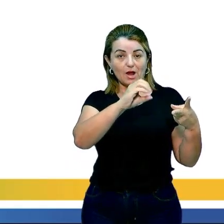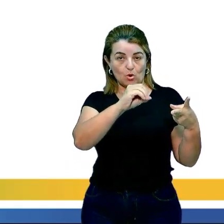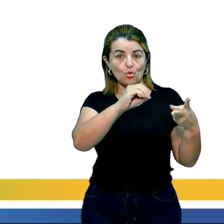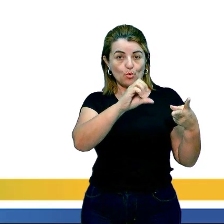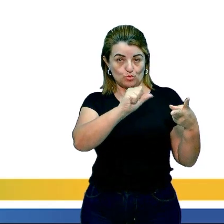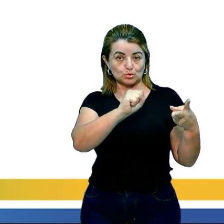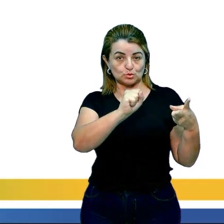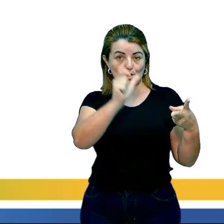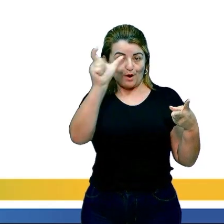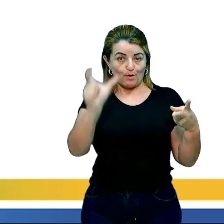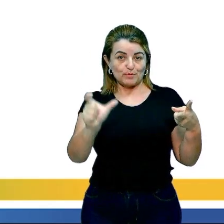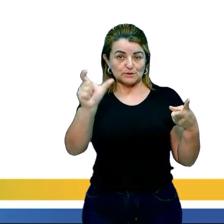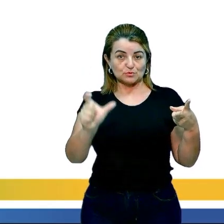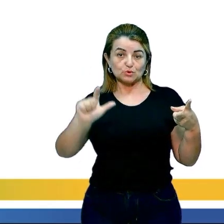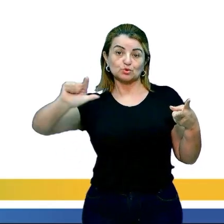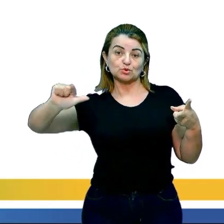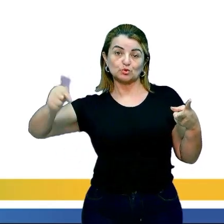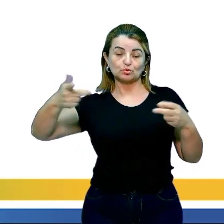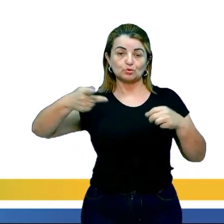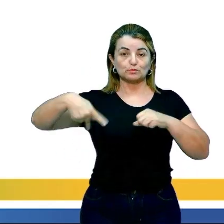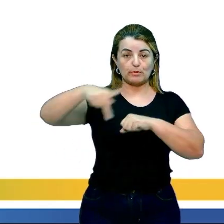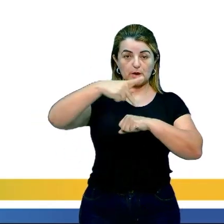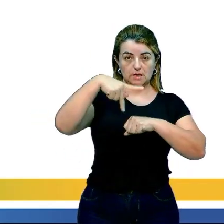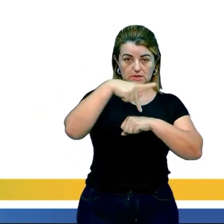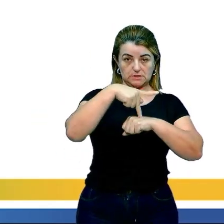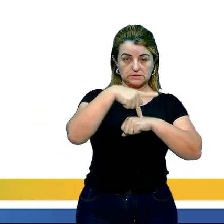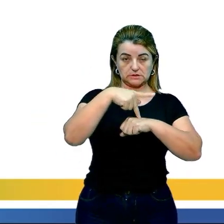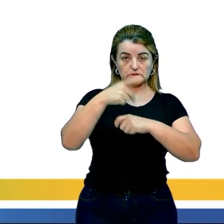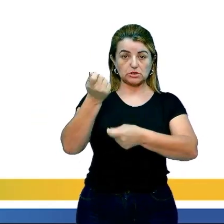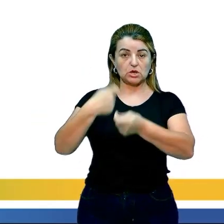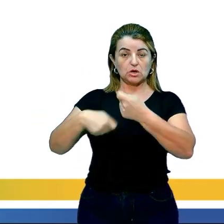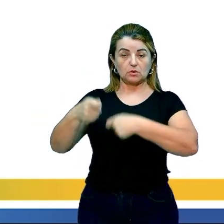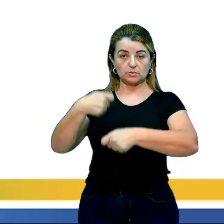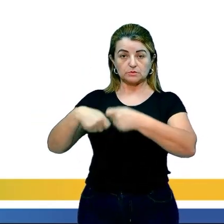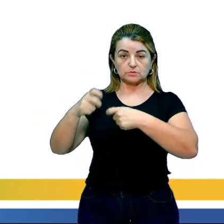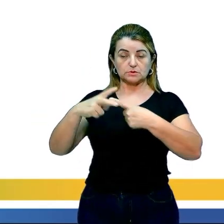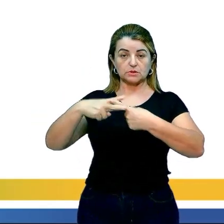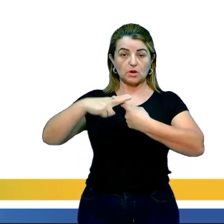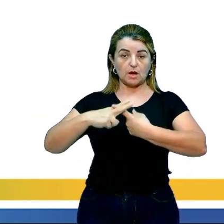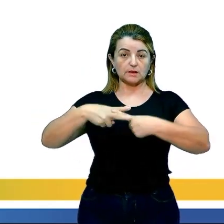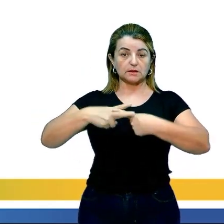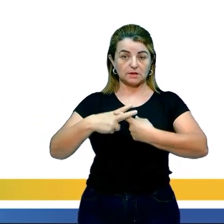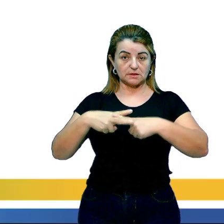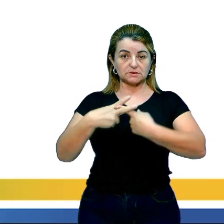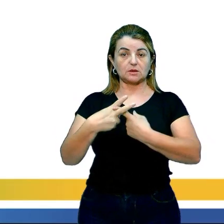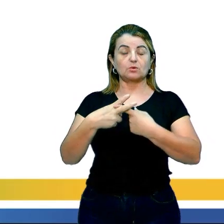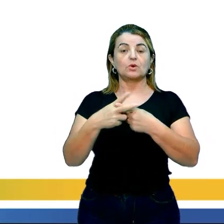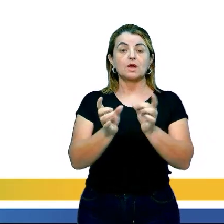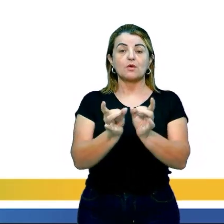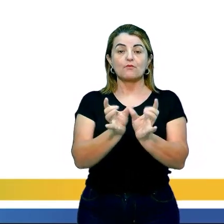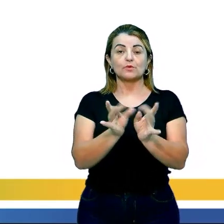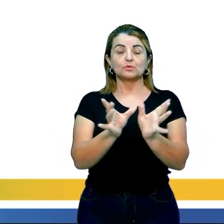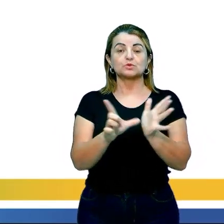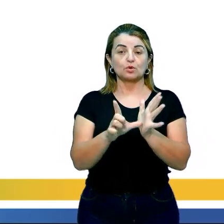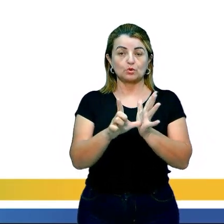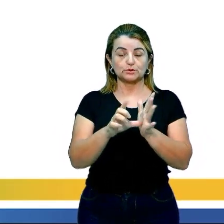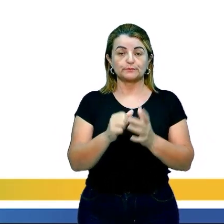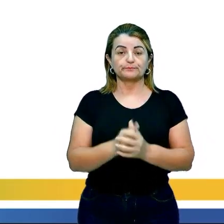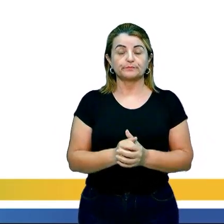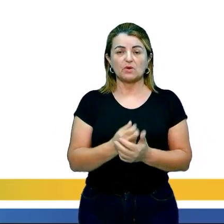eles exerciam a função Econômica predominante eram artesãos e Comerciantes né